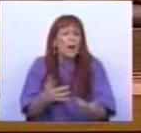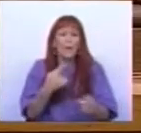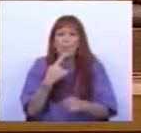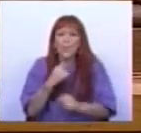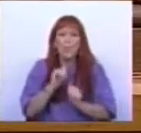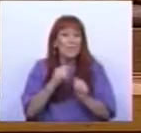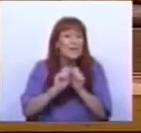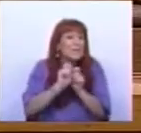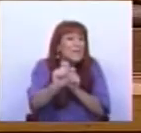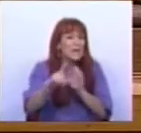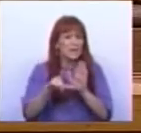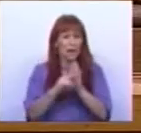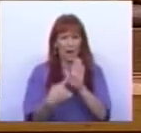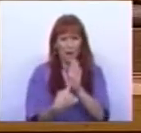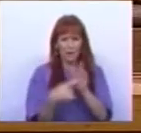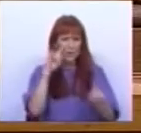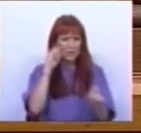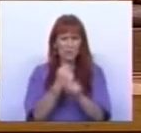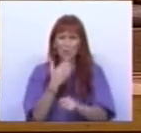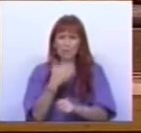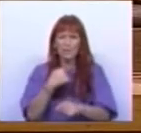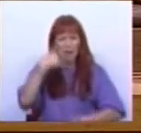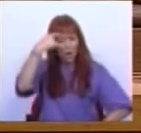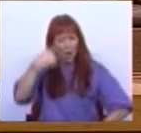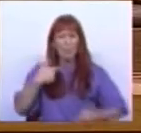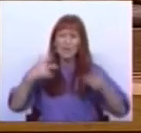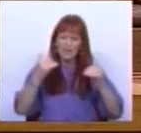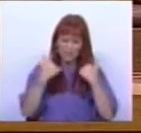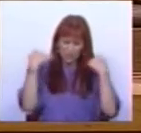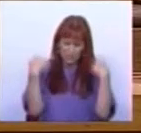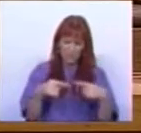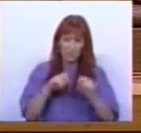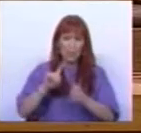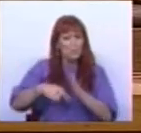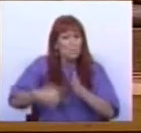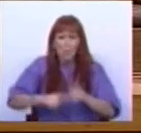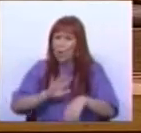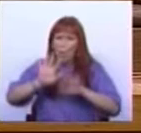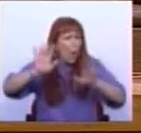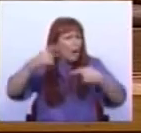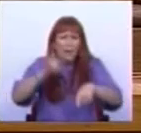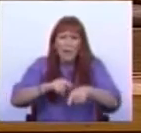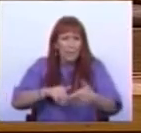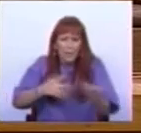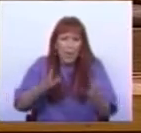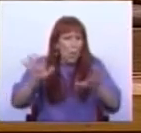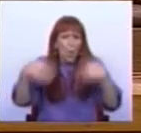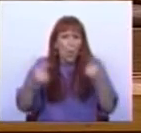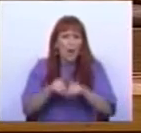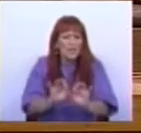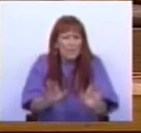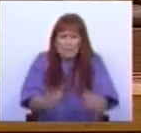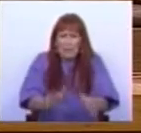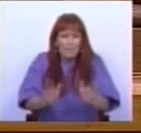muito bem definidas na lei, que exige um pedido consciente, livre e informado e que pode ser revogável a qualquer altura e sem quaisquer